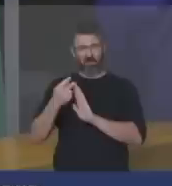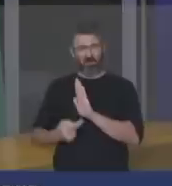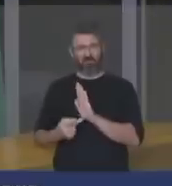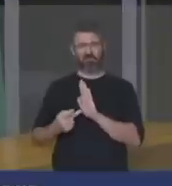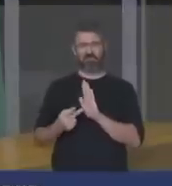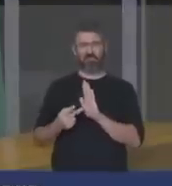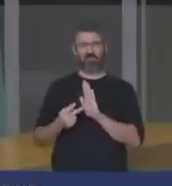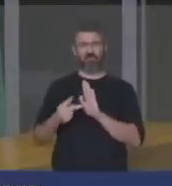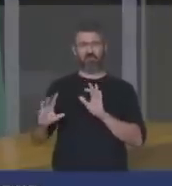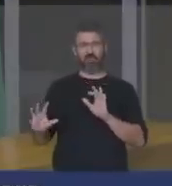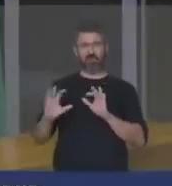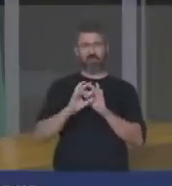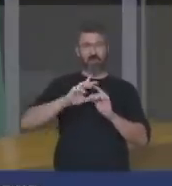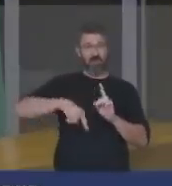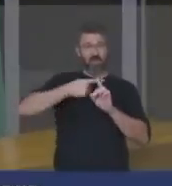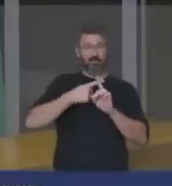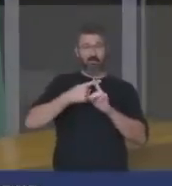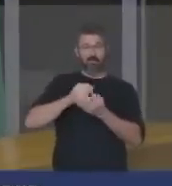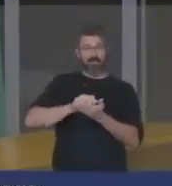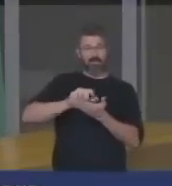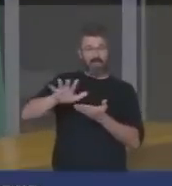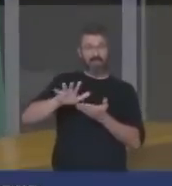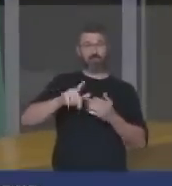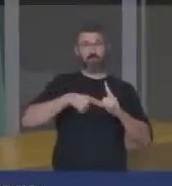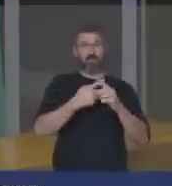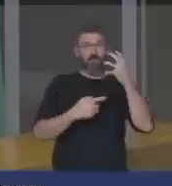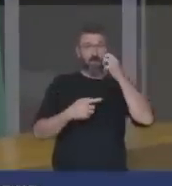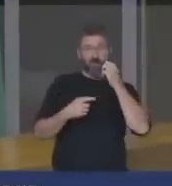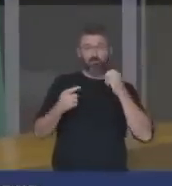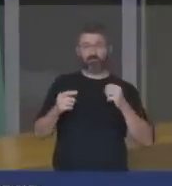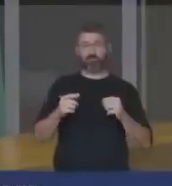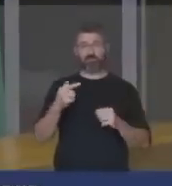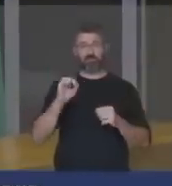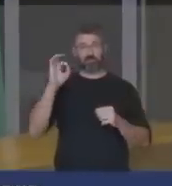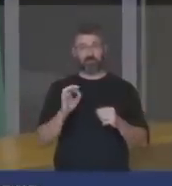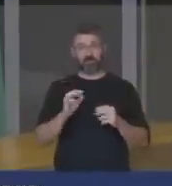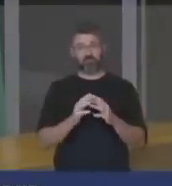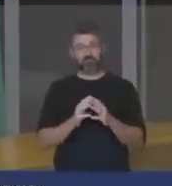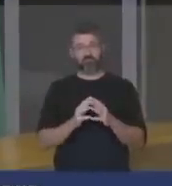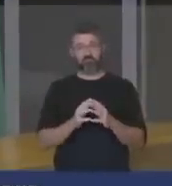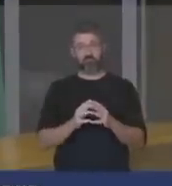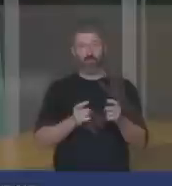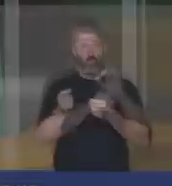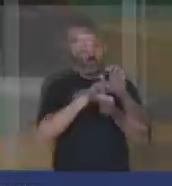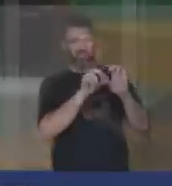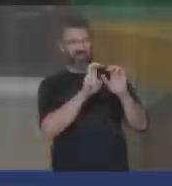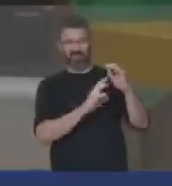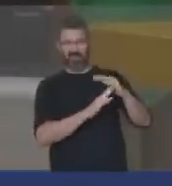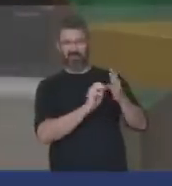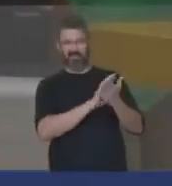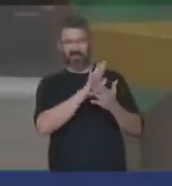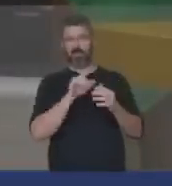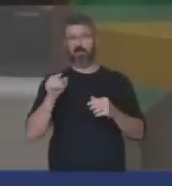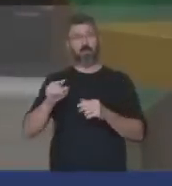que atrela o aumento da despesa ao aumento da receita em 70% vai controlar algum gasto público. É um